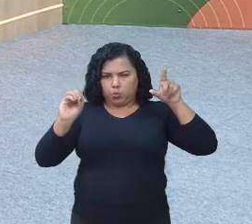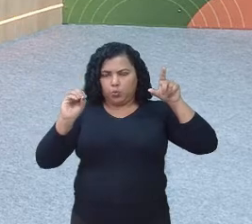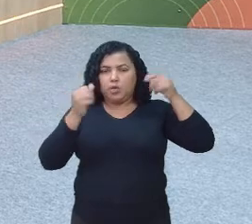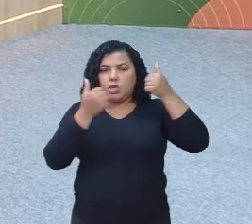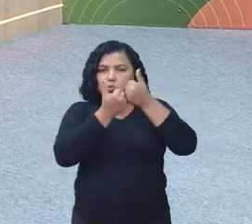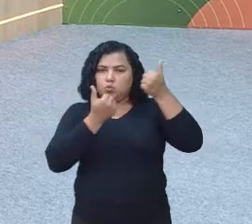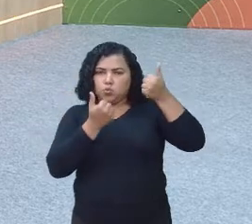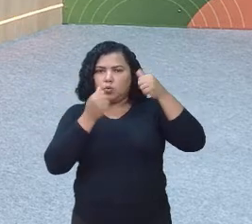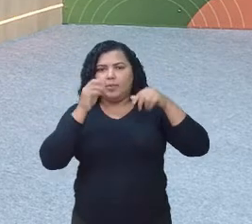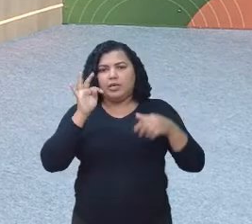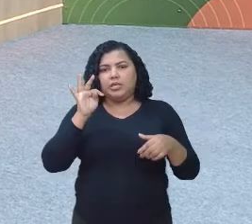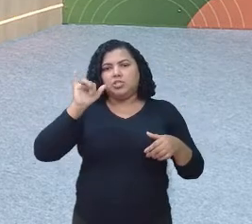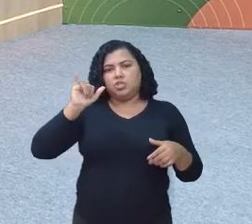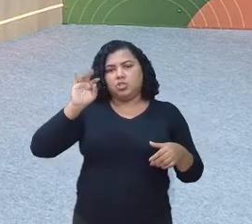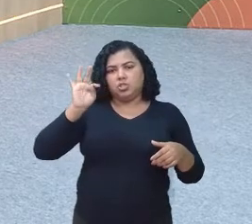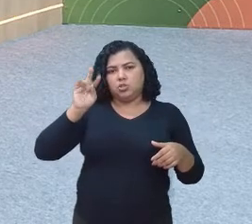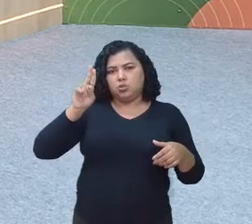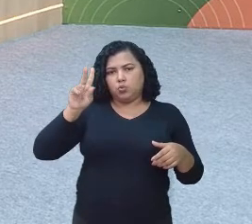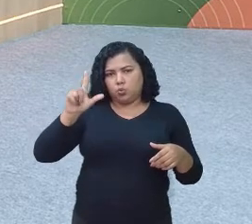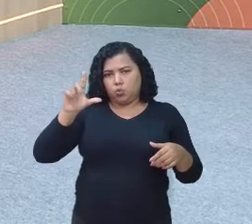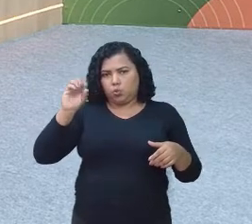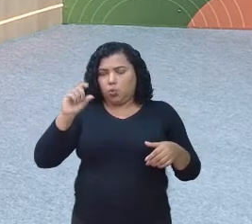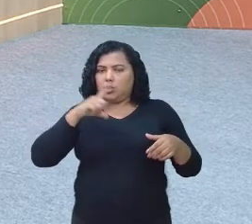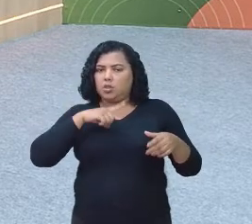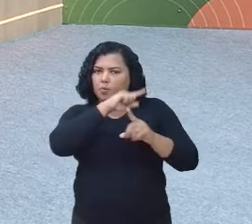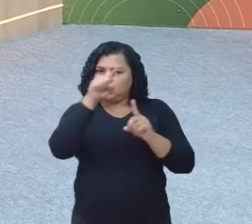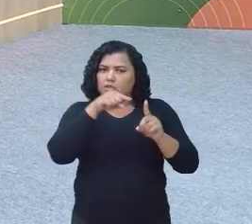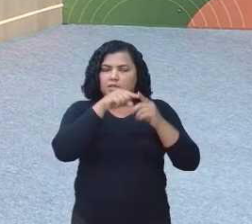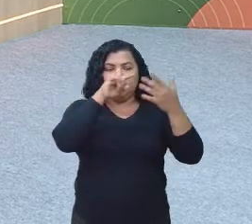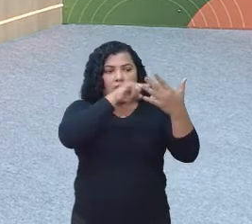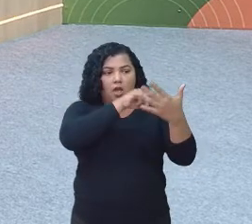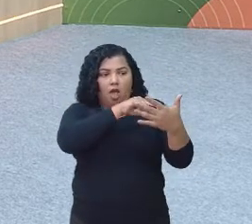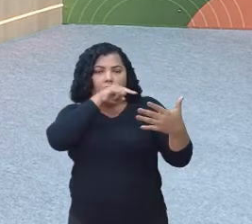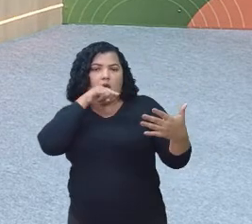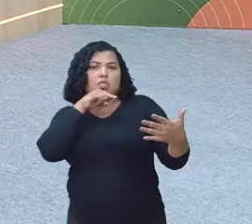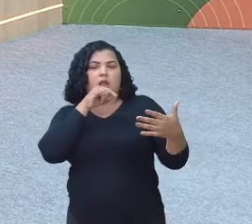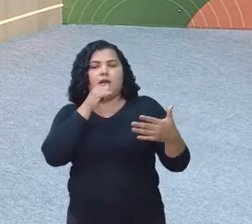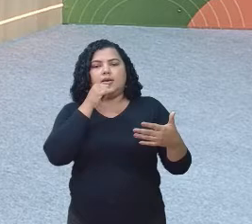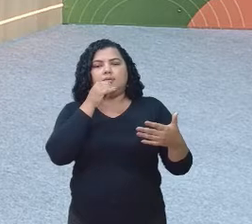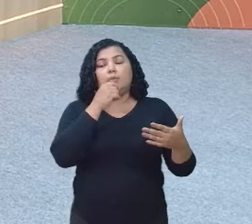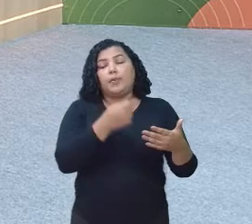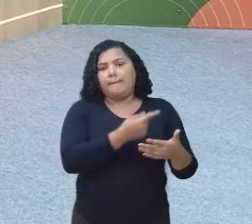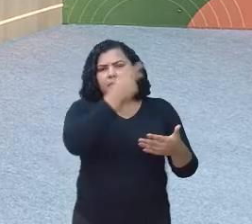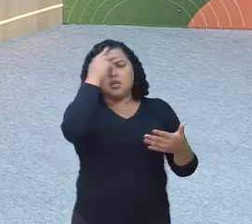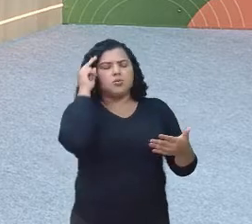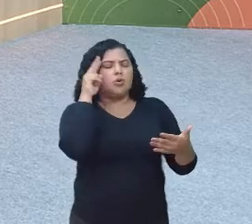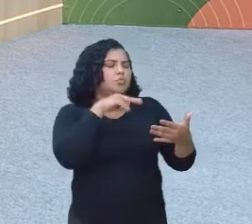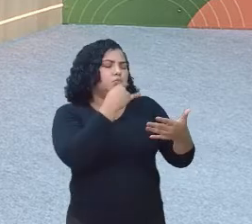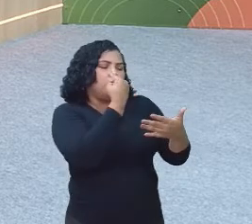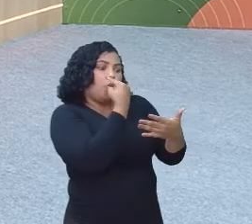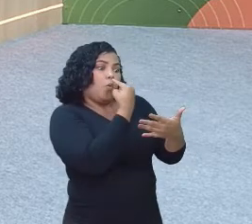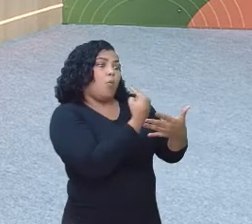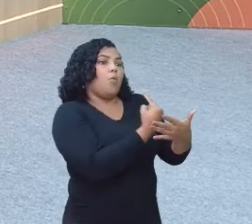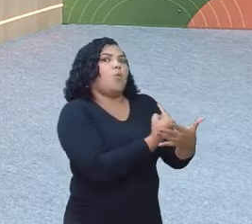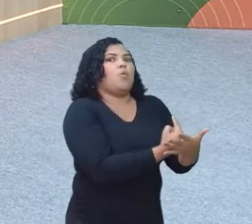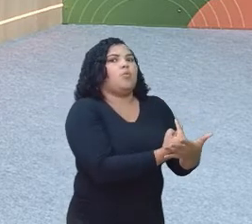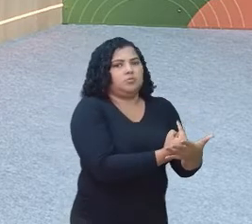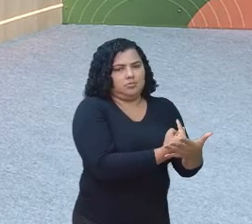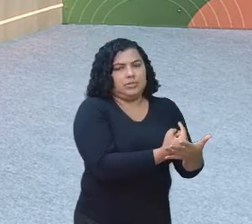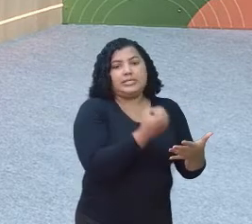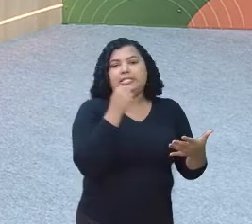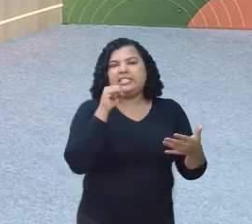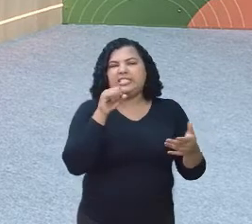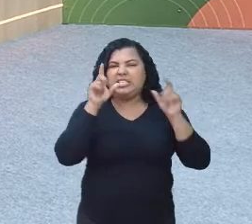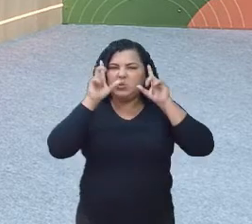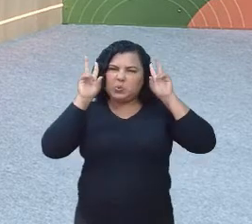junto ali com a imagem, de atrair o leitor. Então, se eu não tenho um título atrativo, posso fazer com que as pessoas não queiram ler a